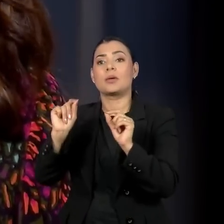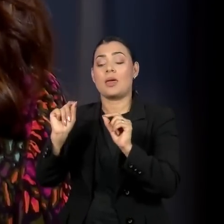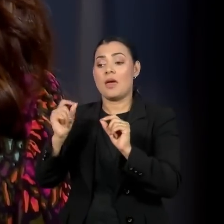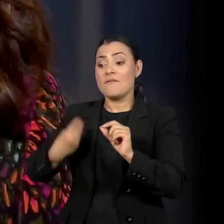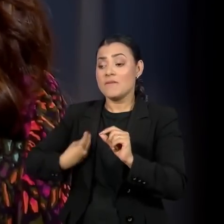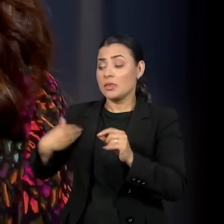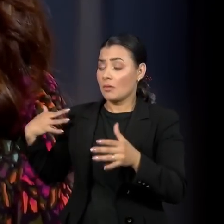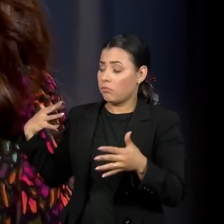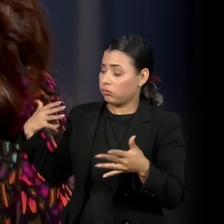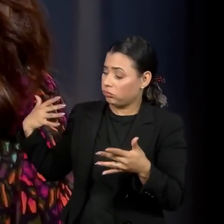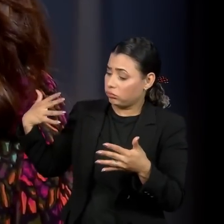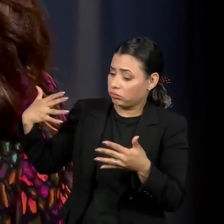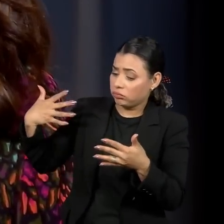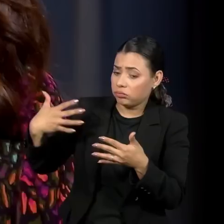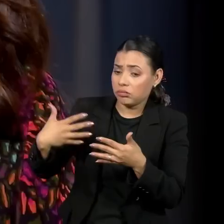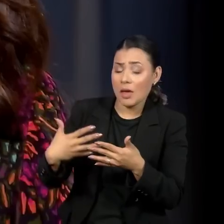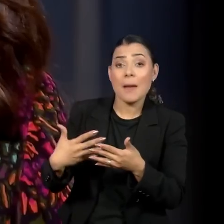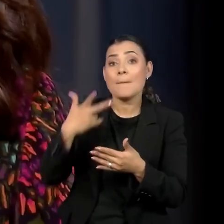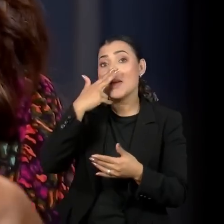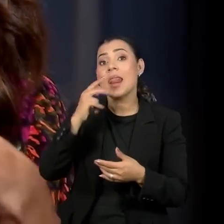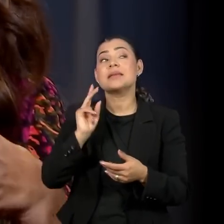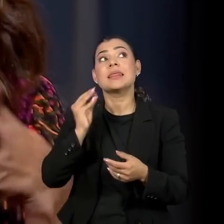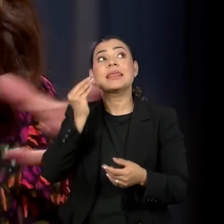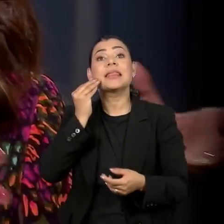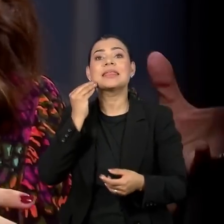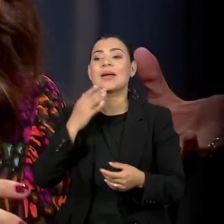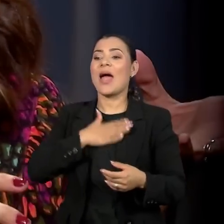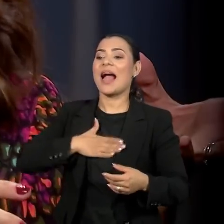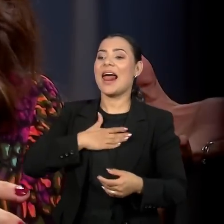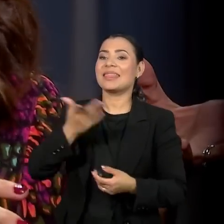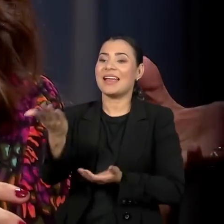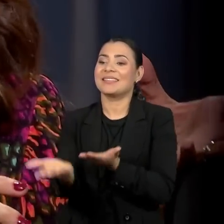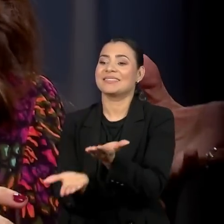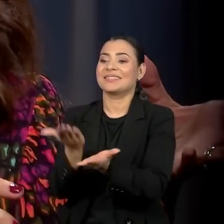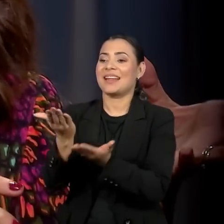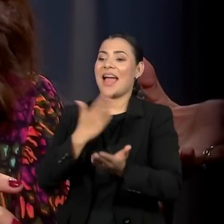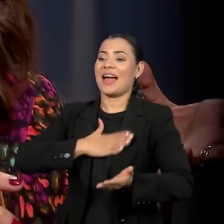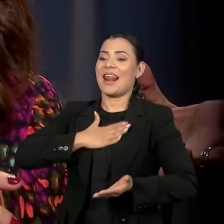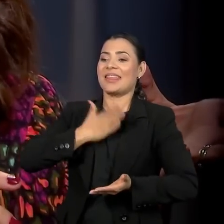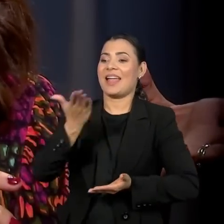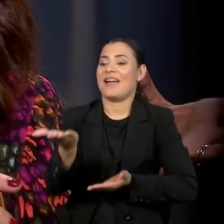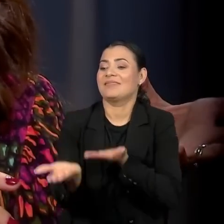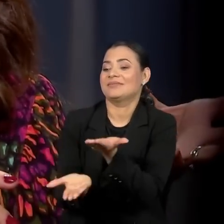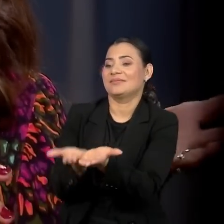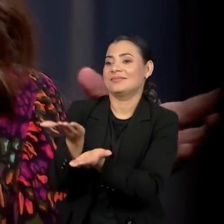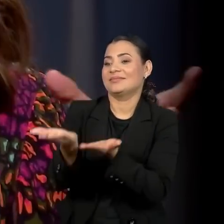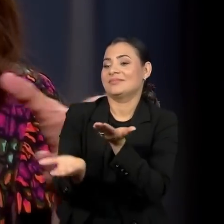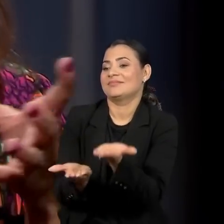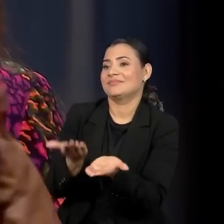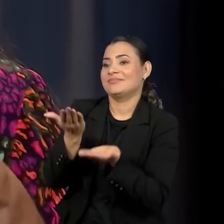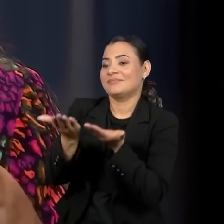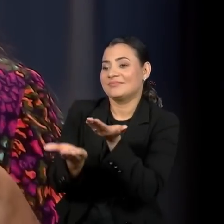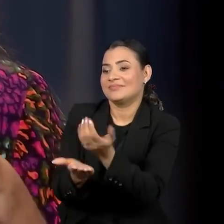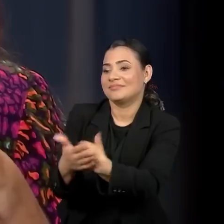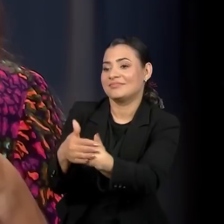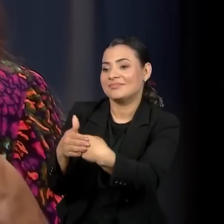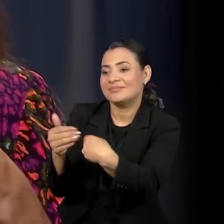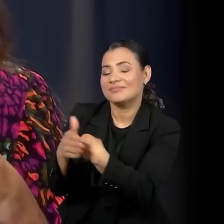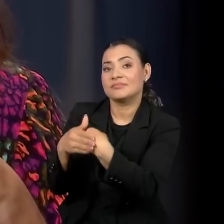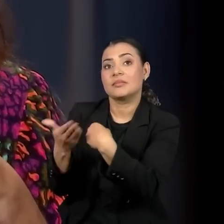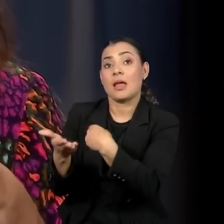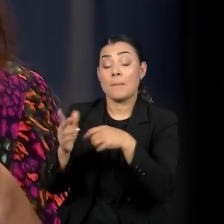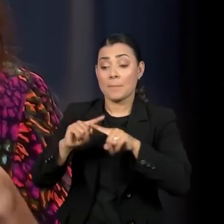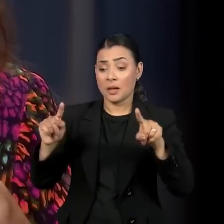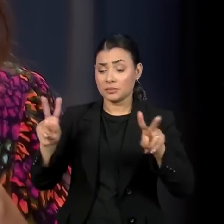vida como tentando agradar expectativas e desejos dos outros, de né? fora, né? Exatamente. Então, quando